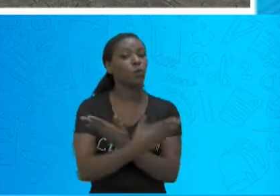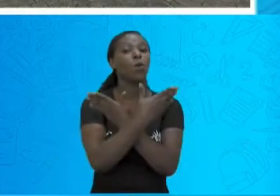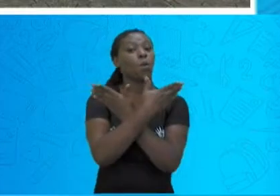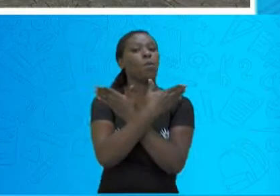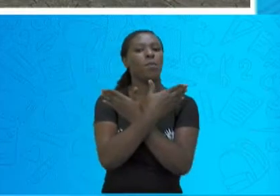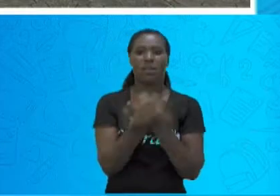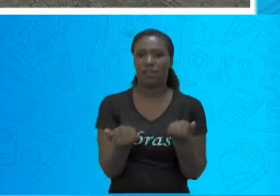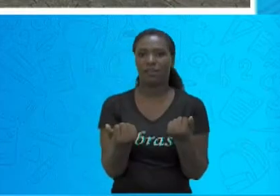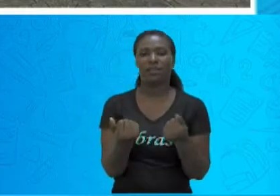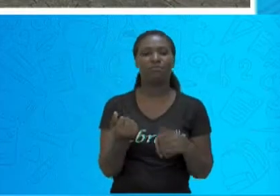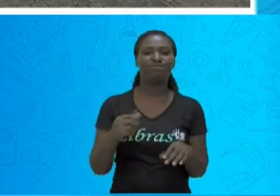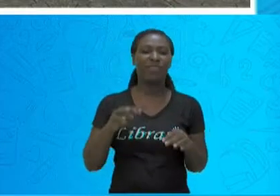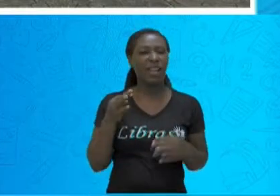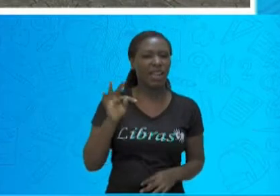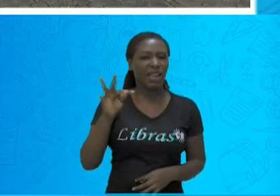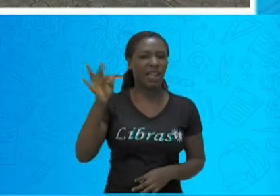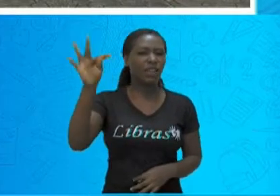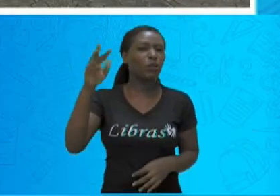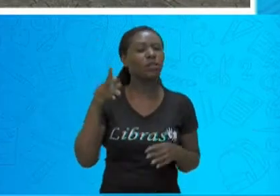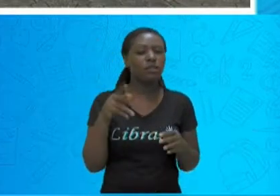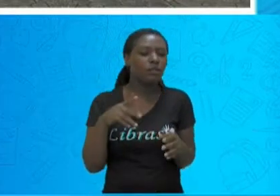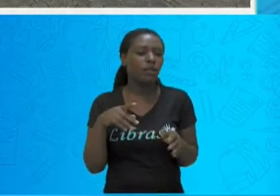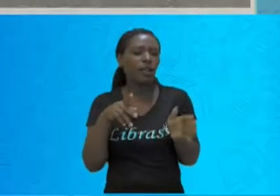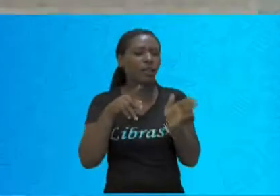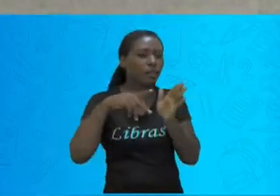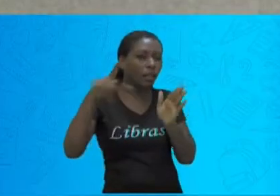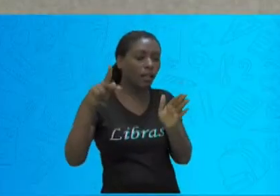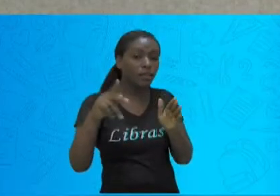tecnologia bem avançada para o seu tempo.